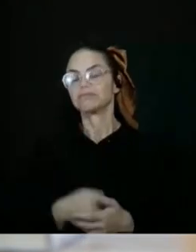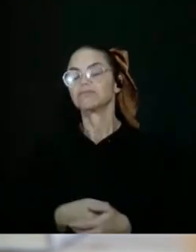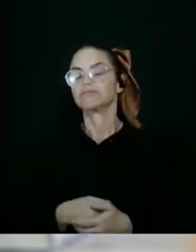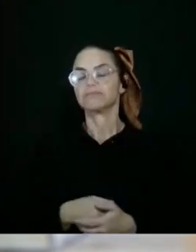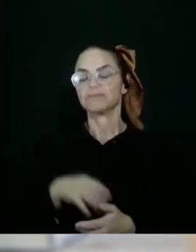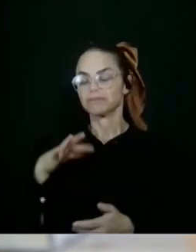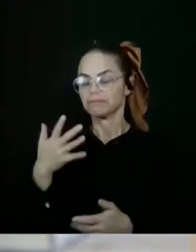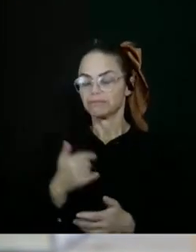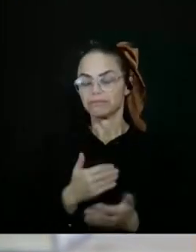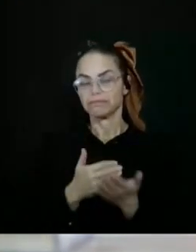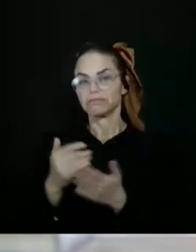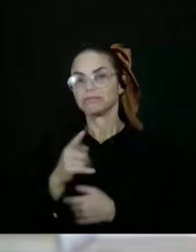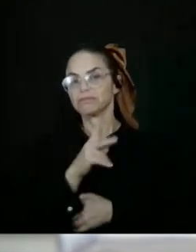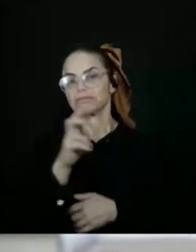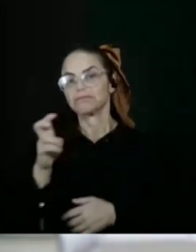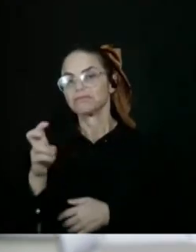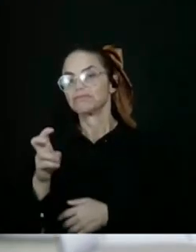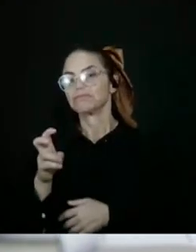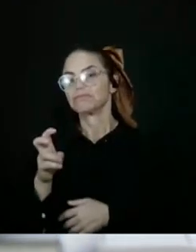dia 15